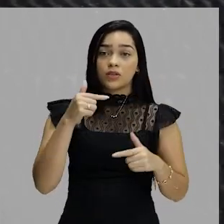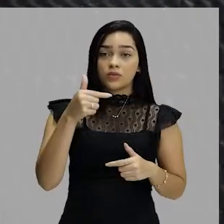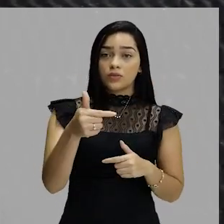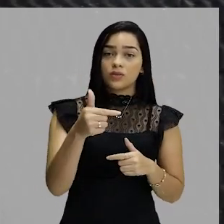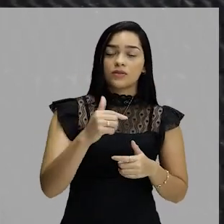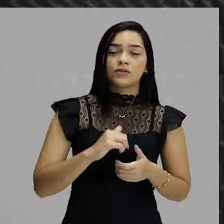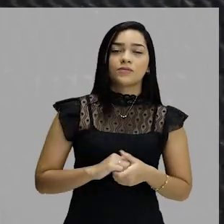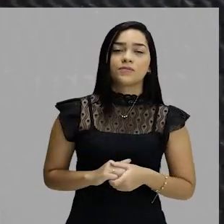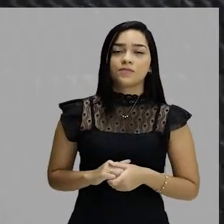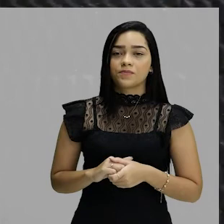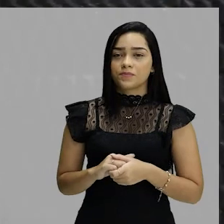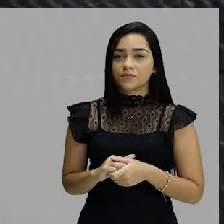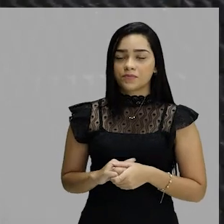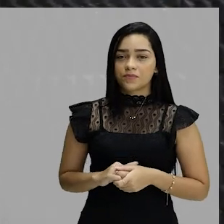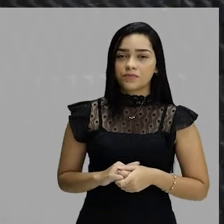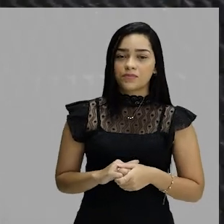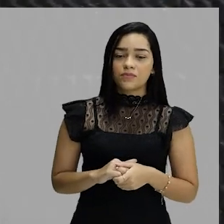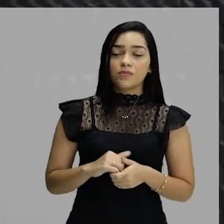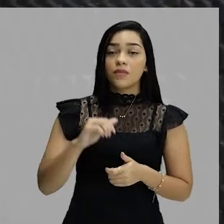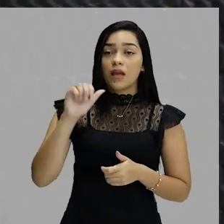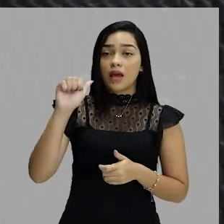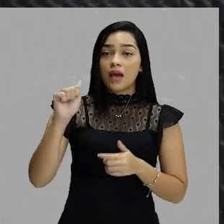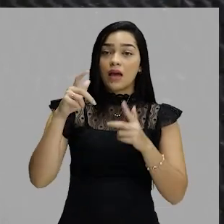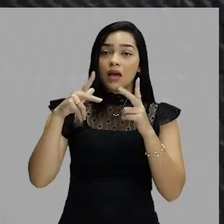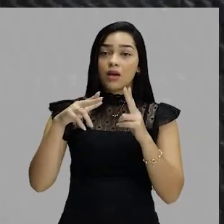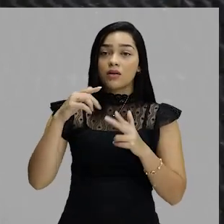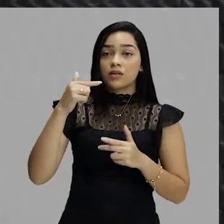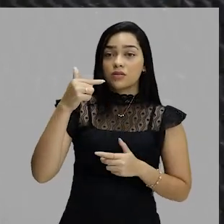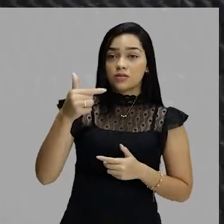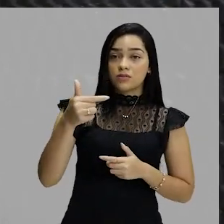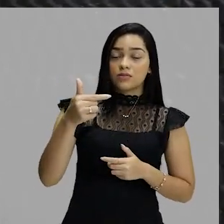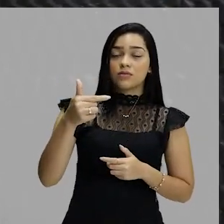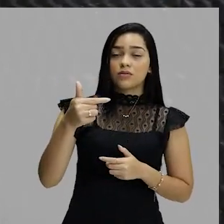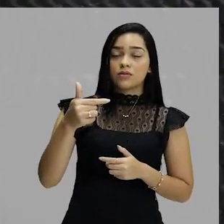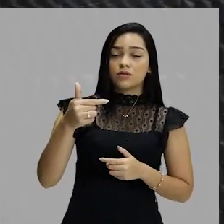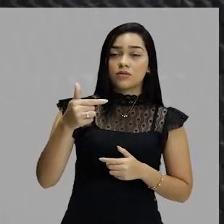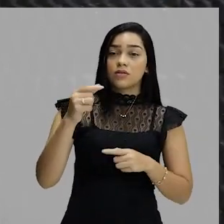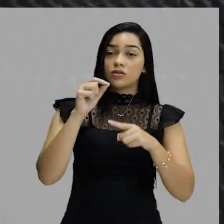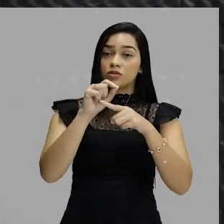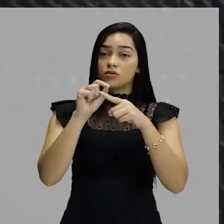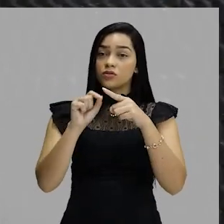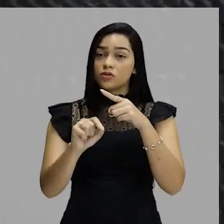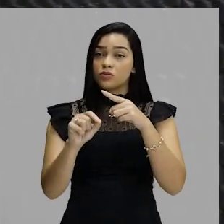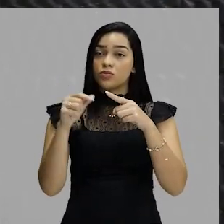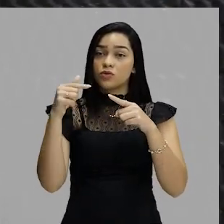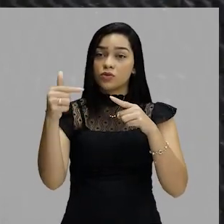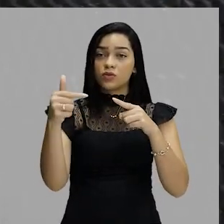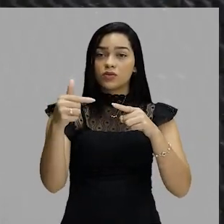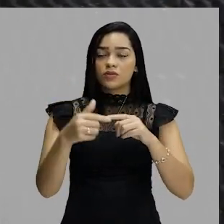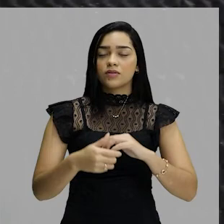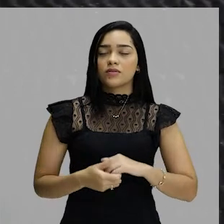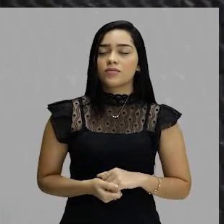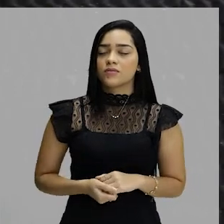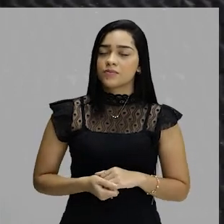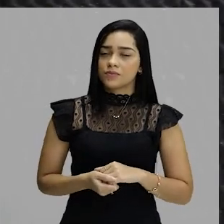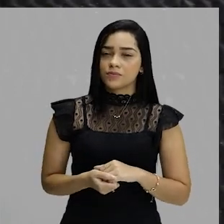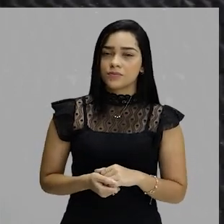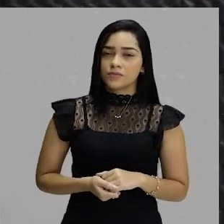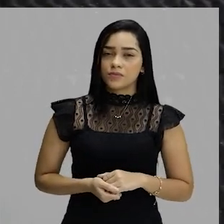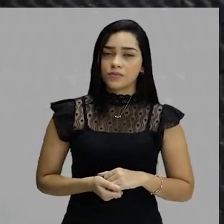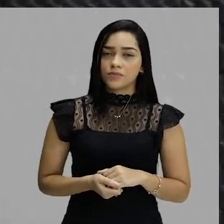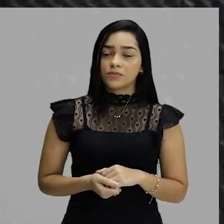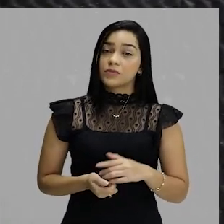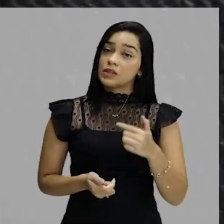2. A vai ser igual a 2 dividido por 2.